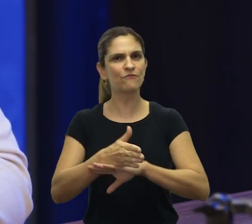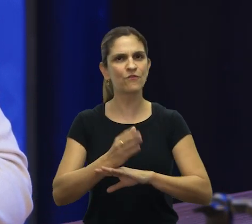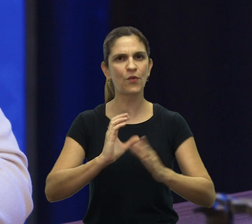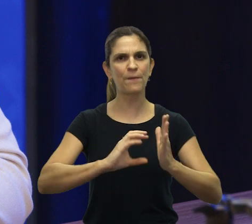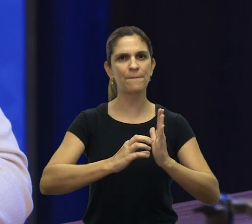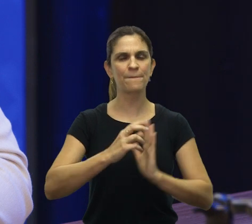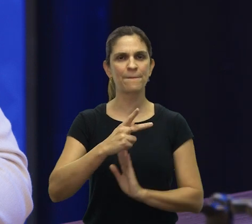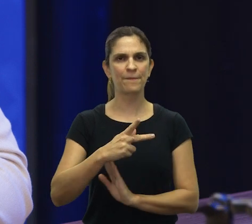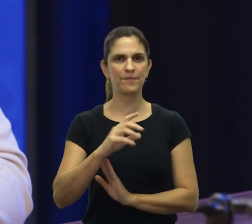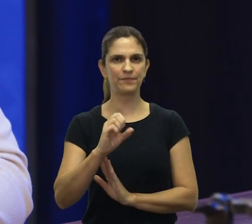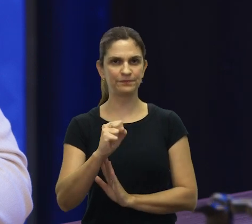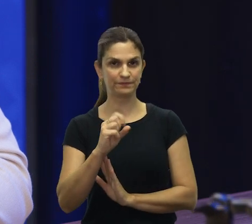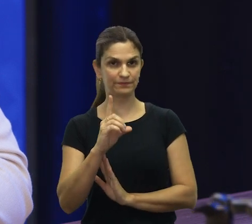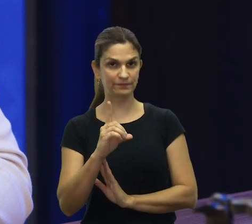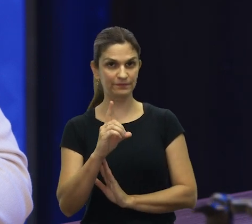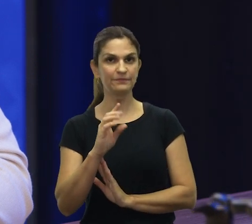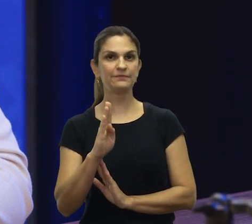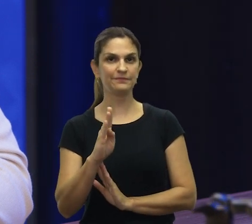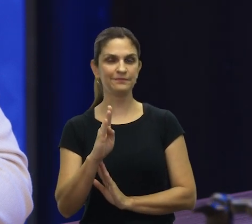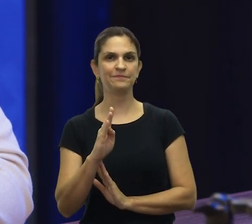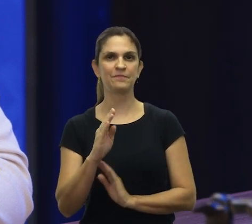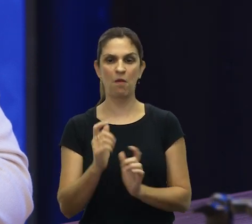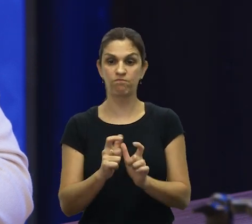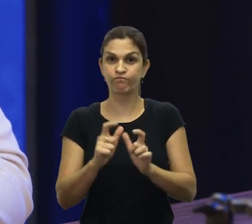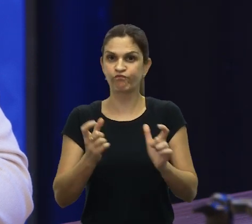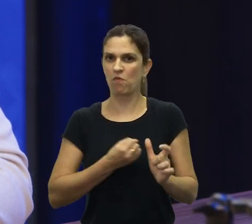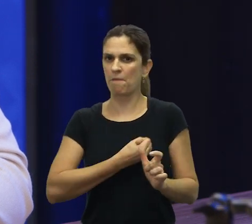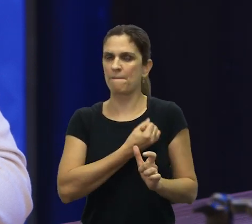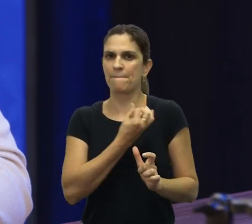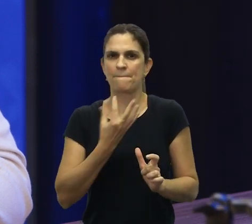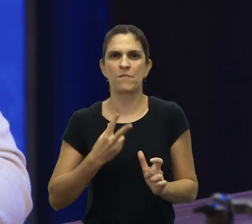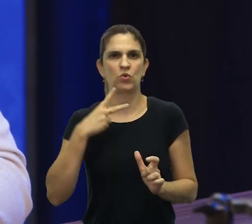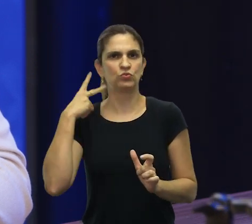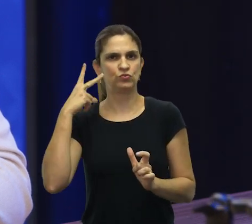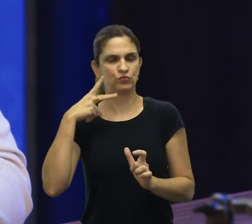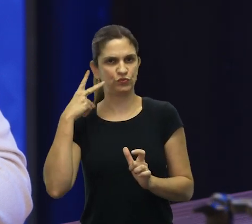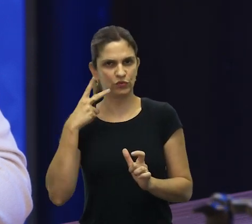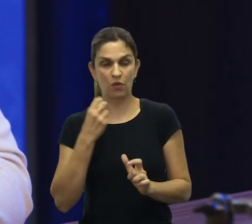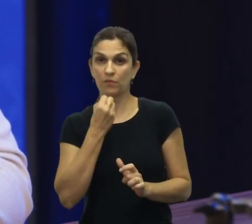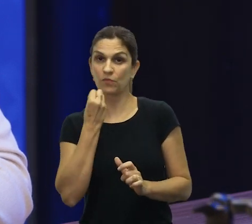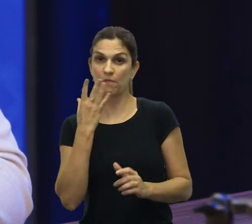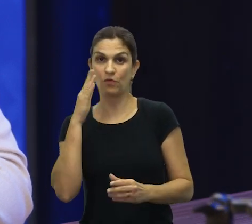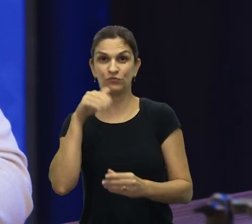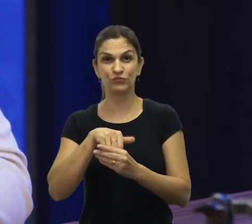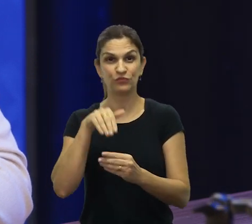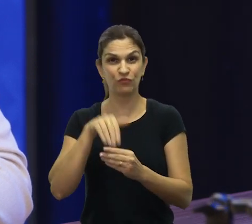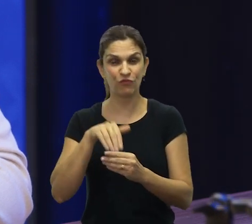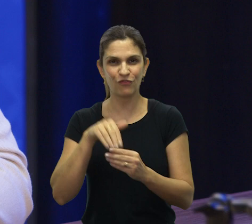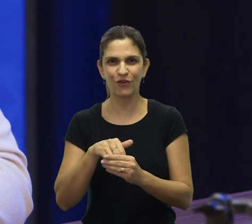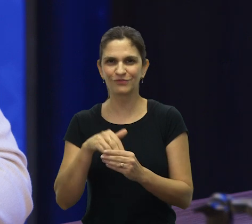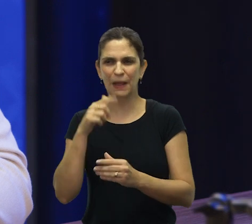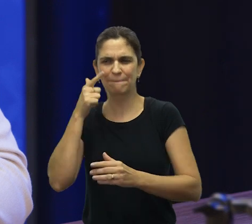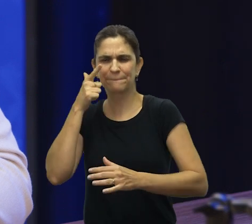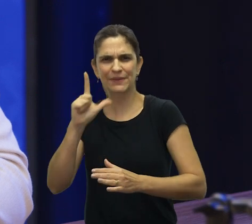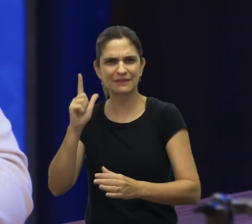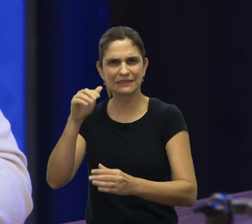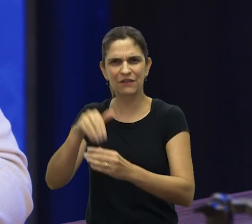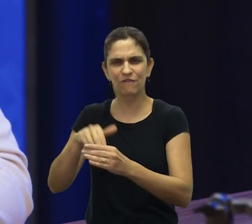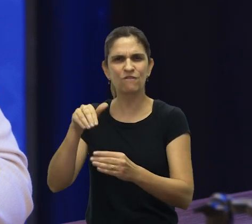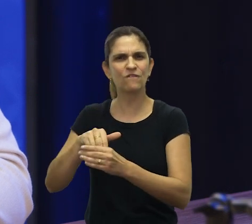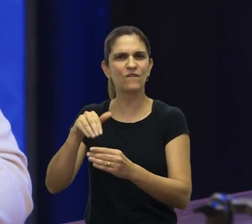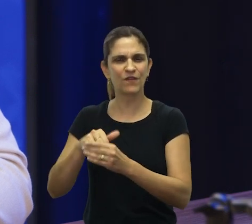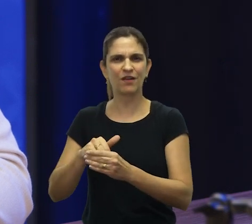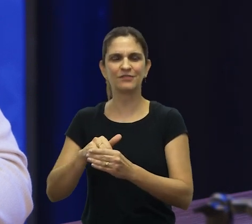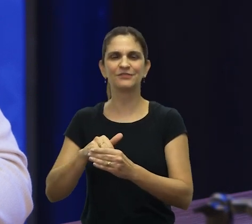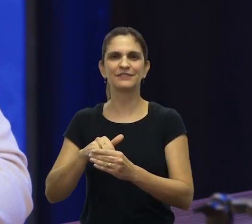PSDB, ali a gente sabia que a legenda tinha muitos vereadores, muito bons de votos, campeões de